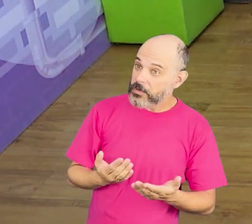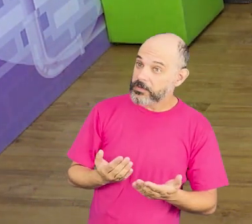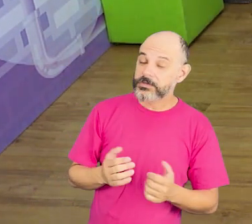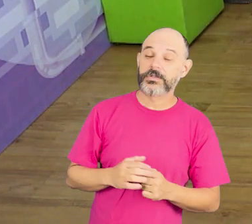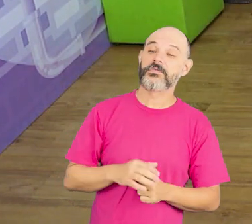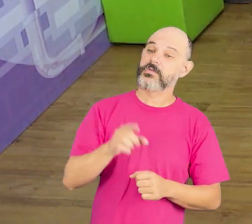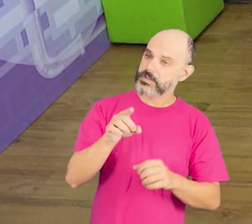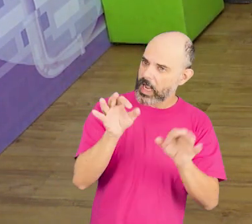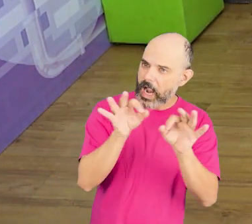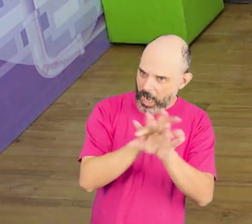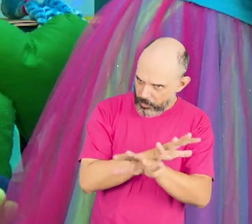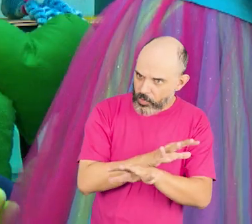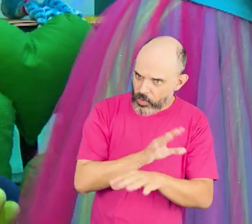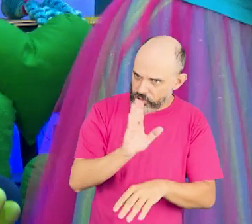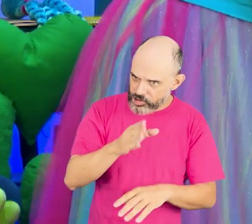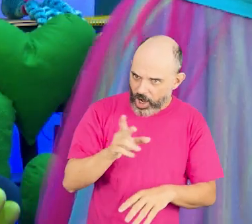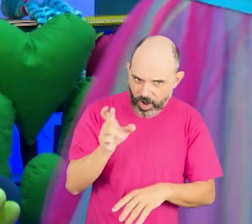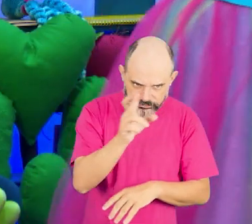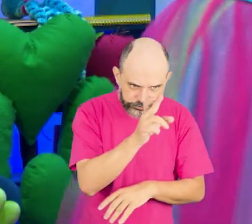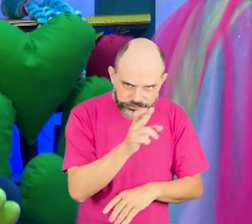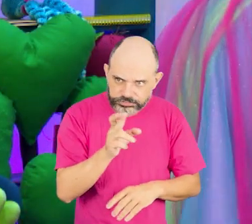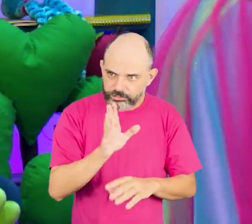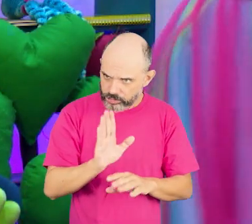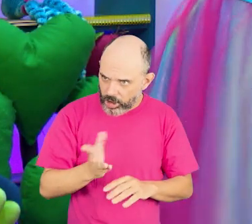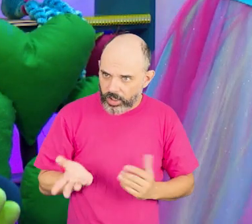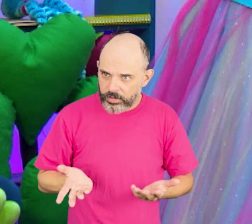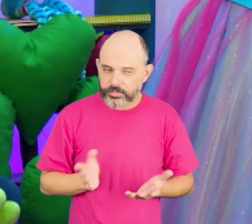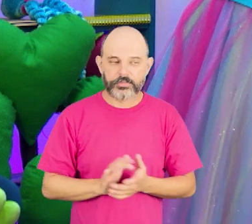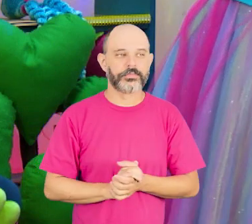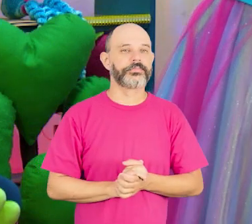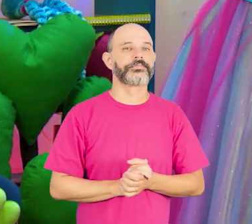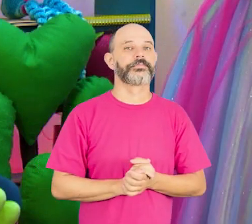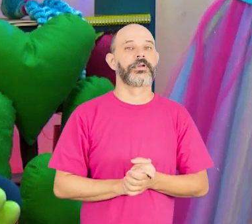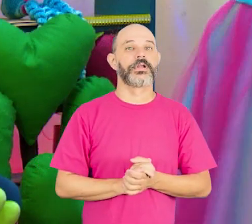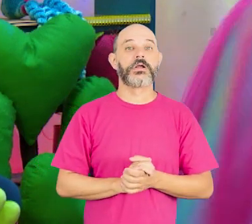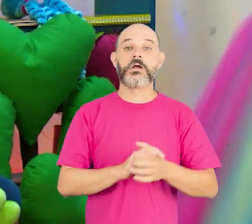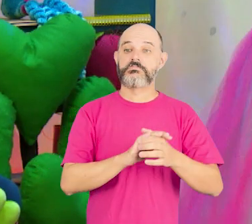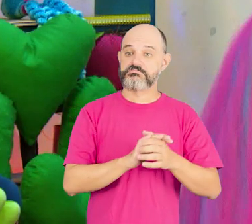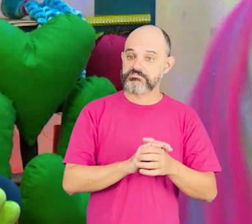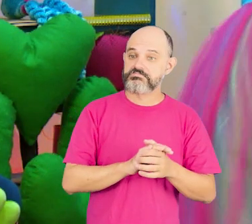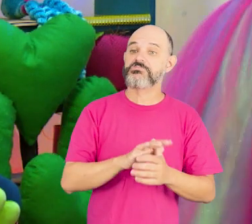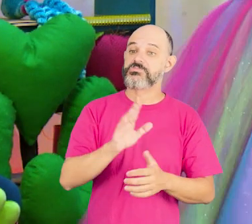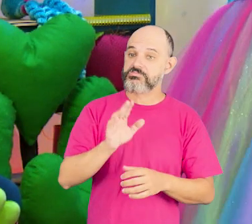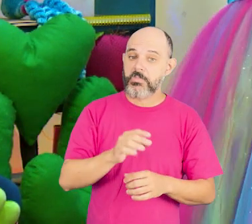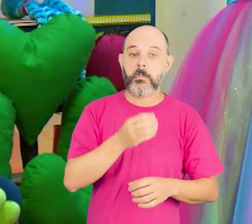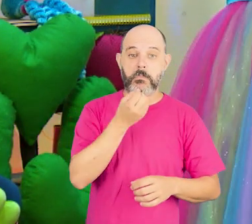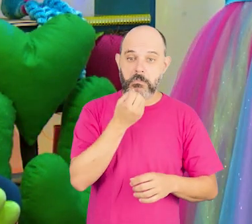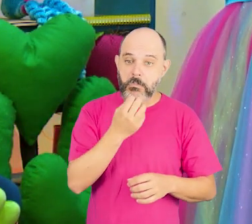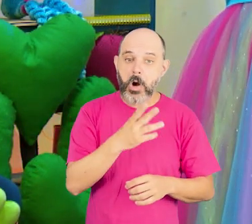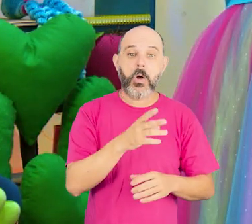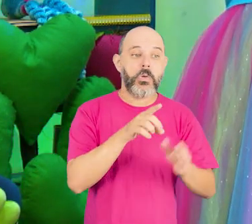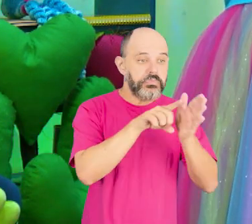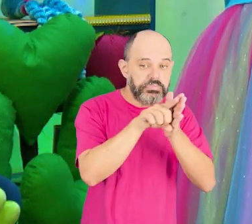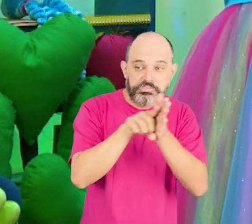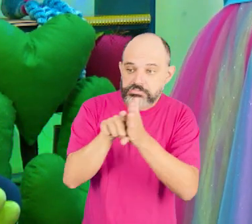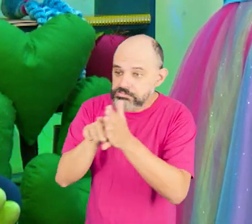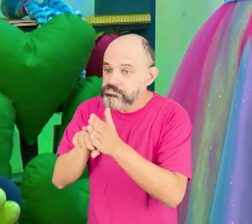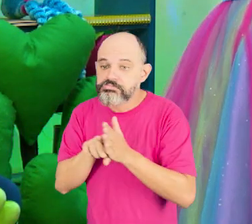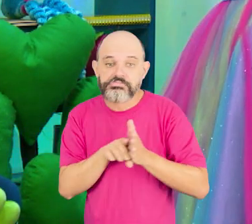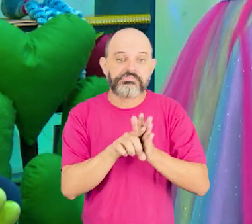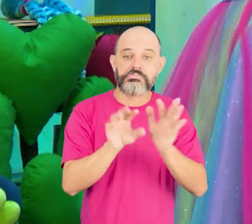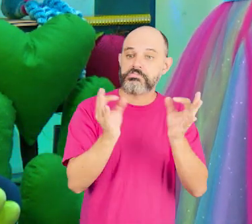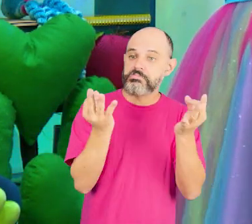Vejo que já terminou sua inspeção. E pelo jeito, muito bem inspecionada. Sim, sim, sim,